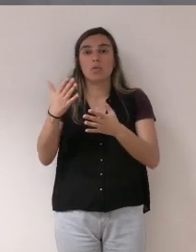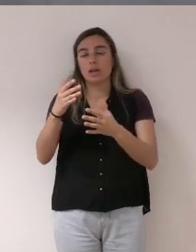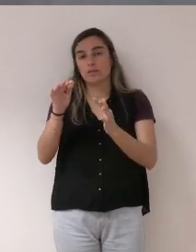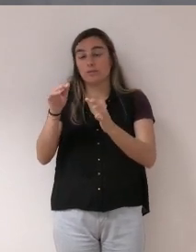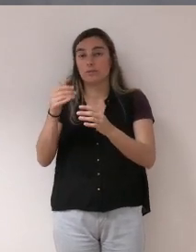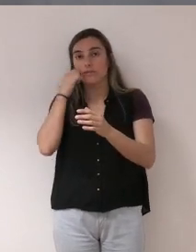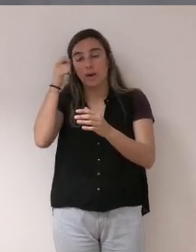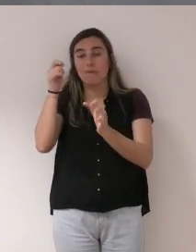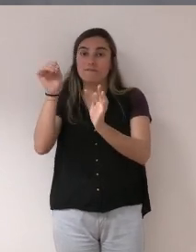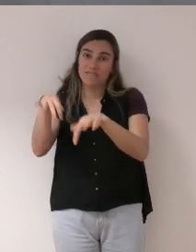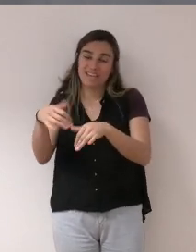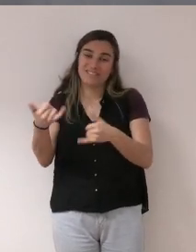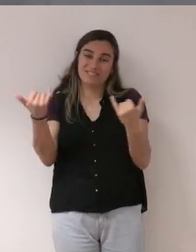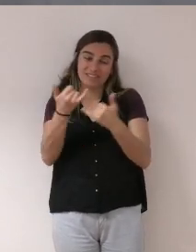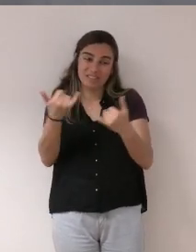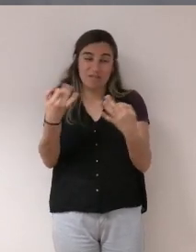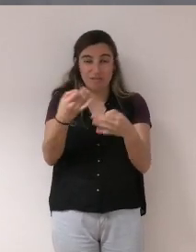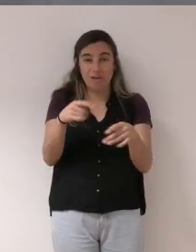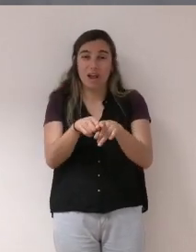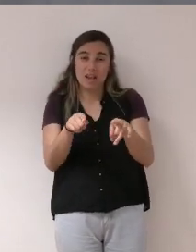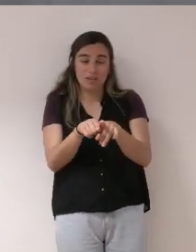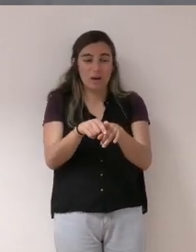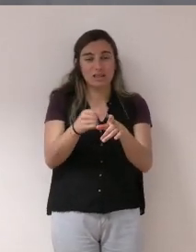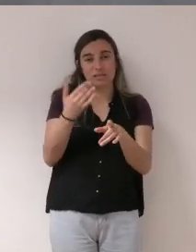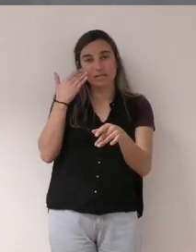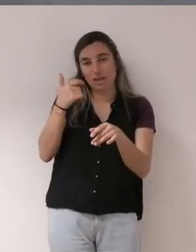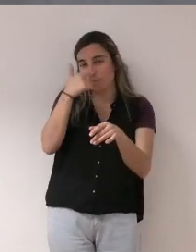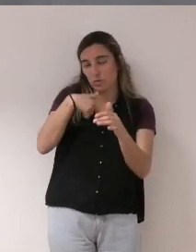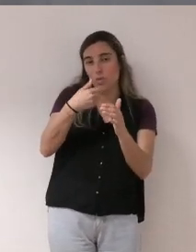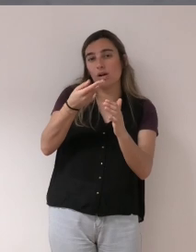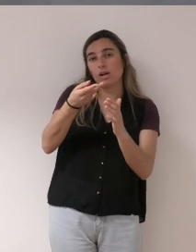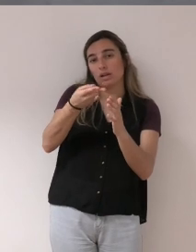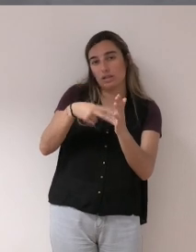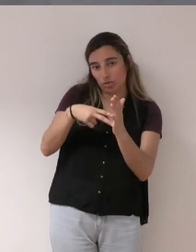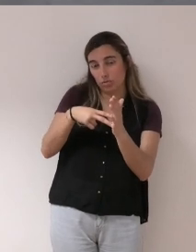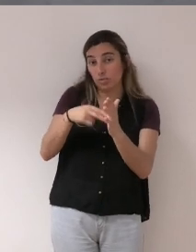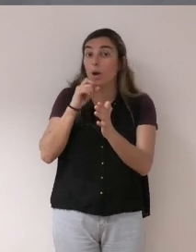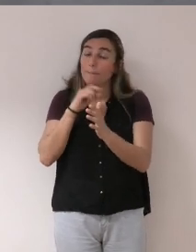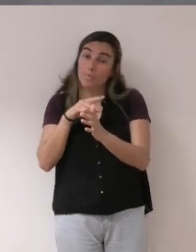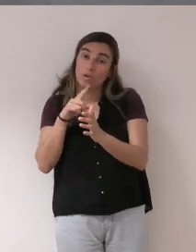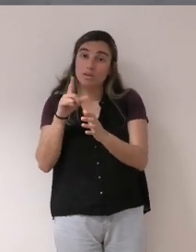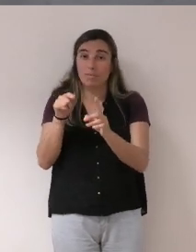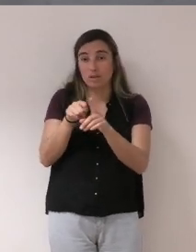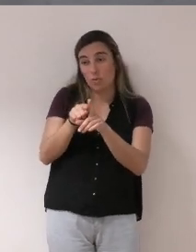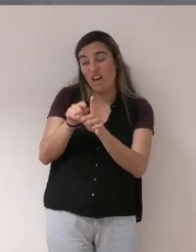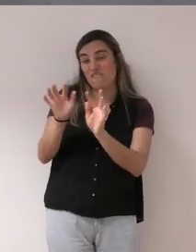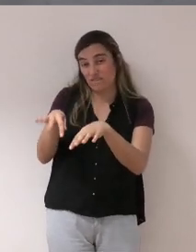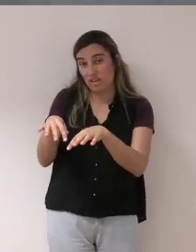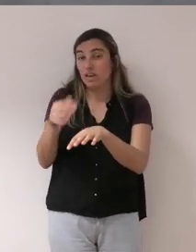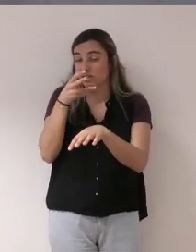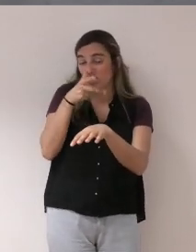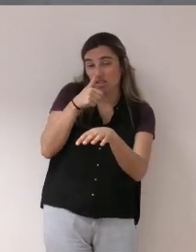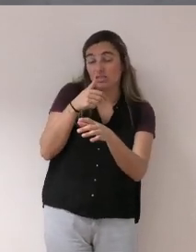de quase manipulação do leitor, se haja uma opção deliberada por um final infeliz ou por um final mais ou menos problemático, apenas